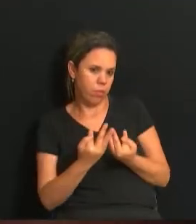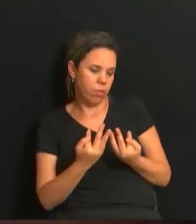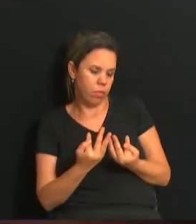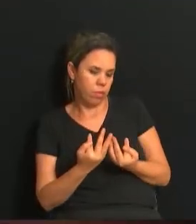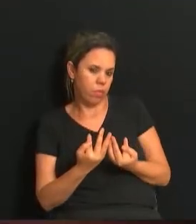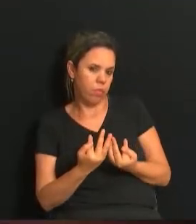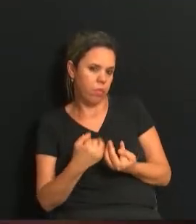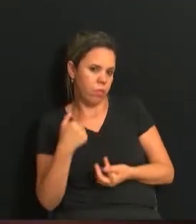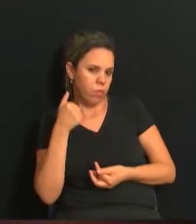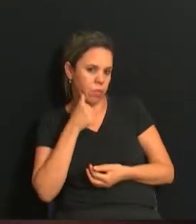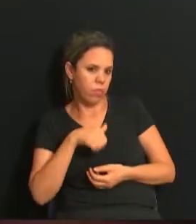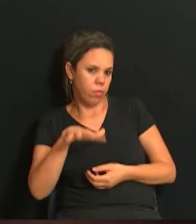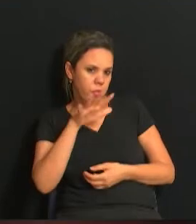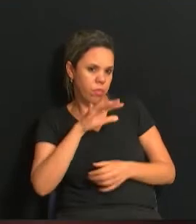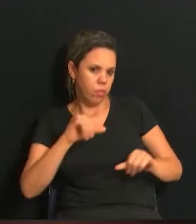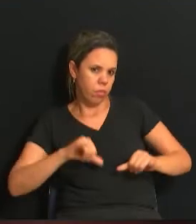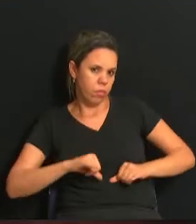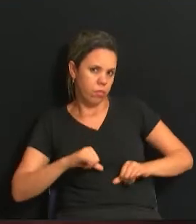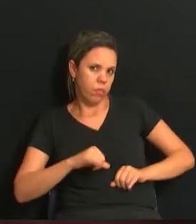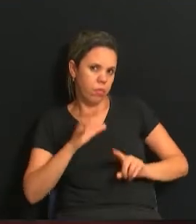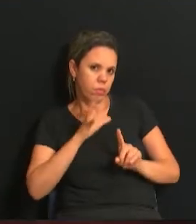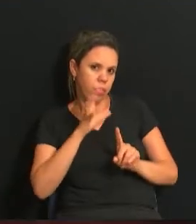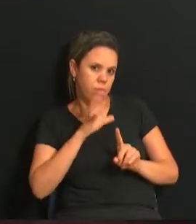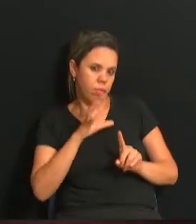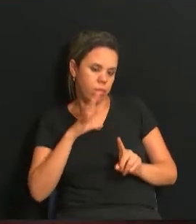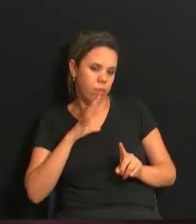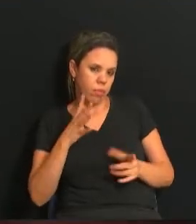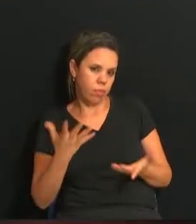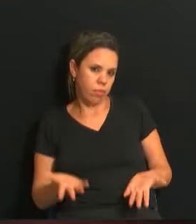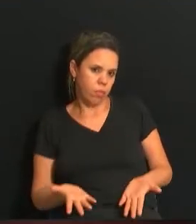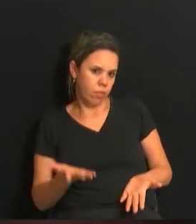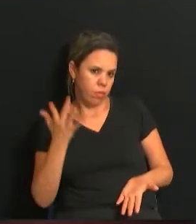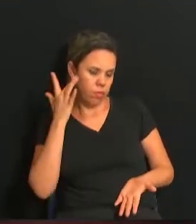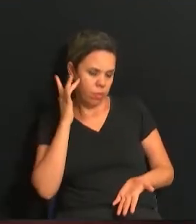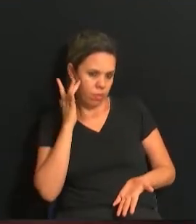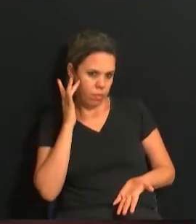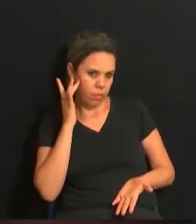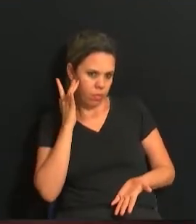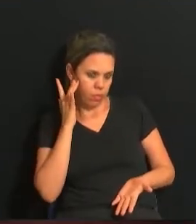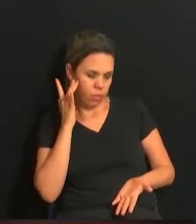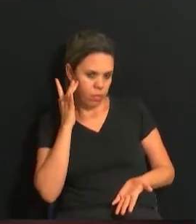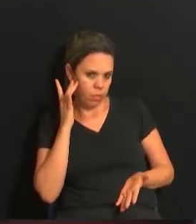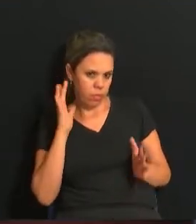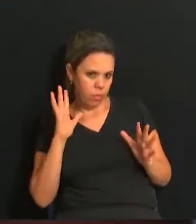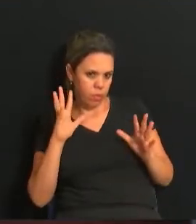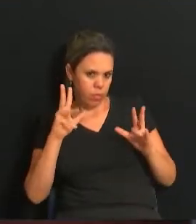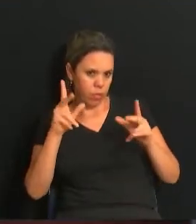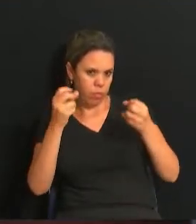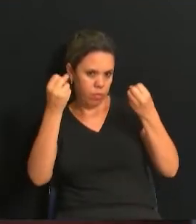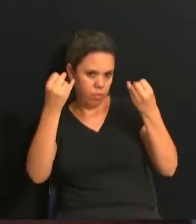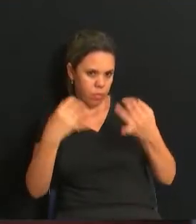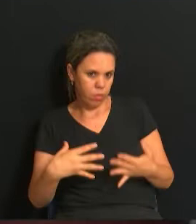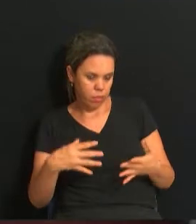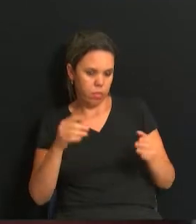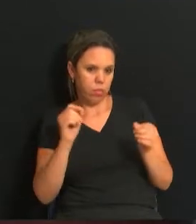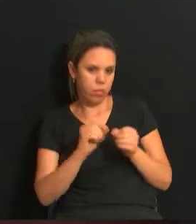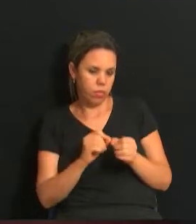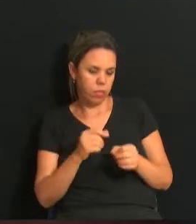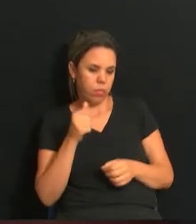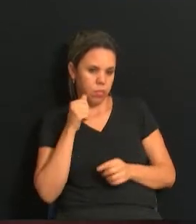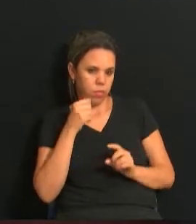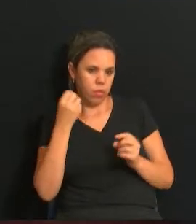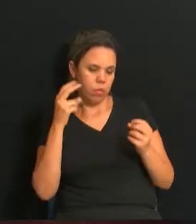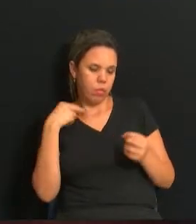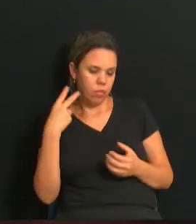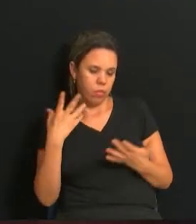nós mulheres, por várias mulheres no nosso município. Eu acho que todo o relato feito por ela